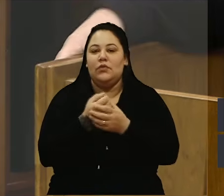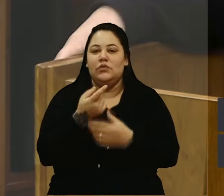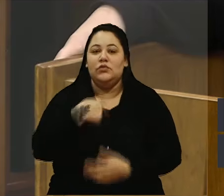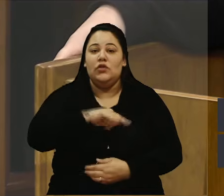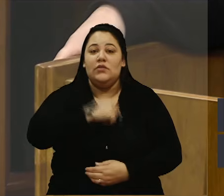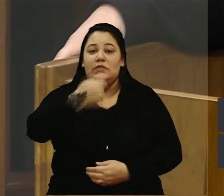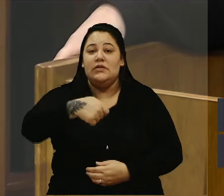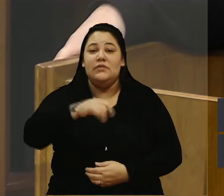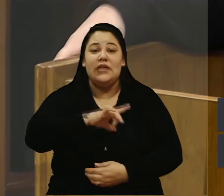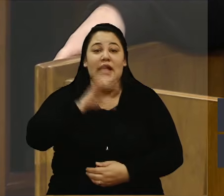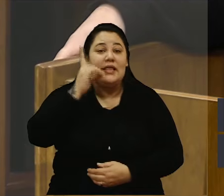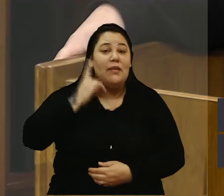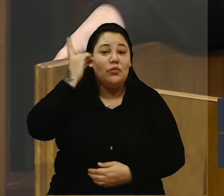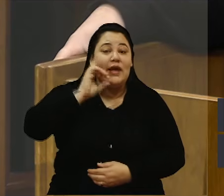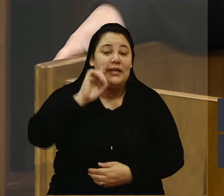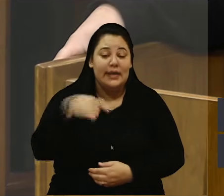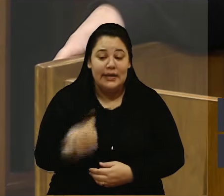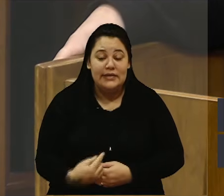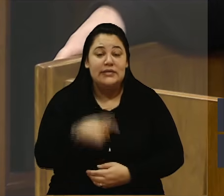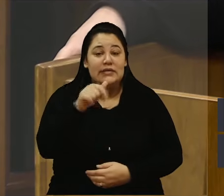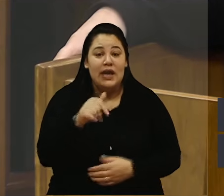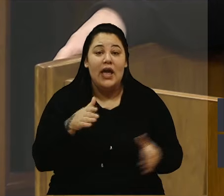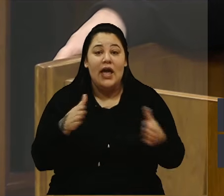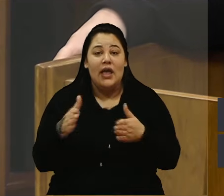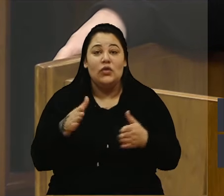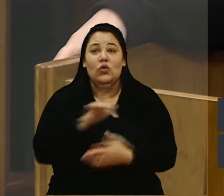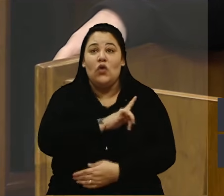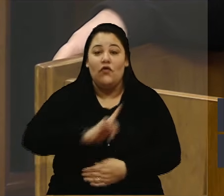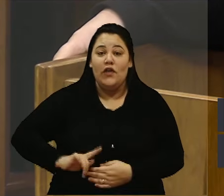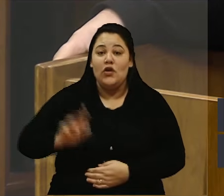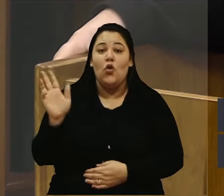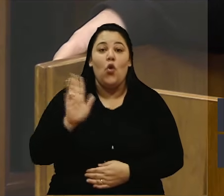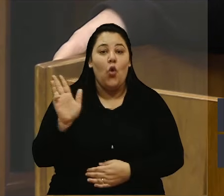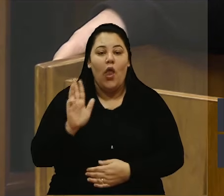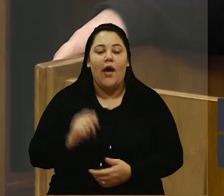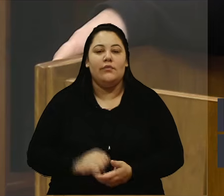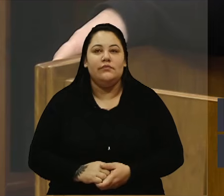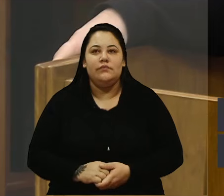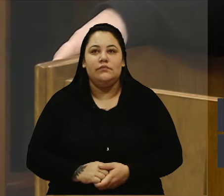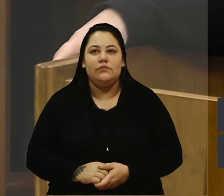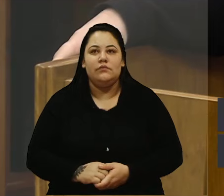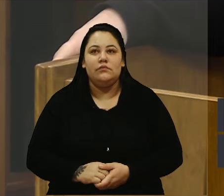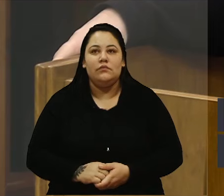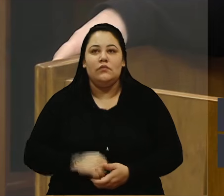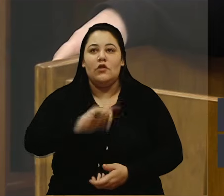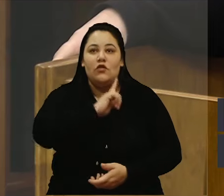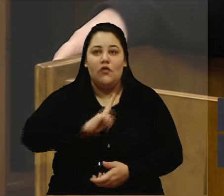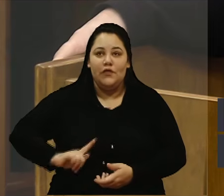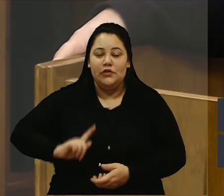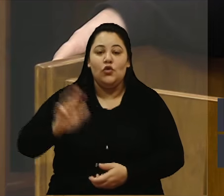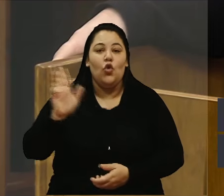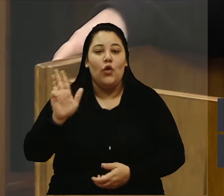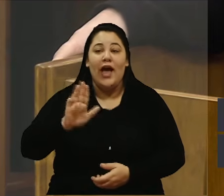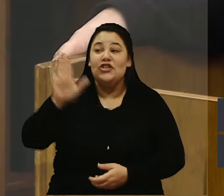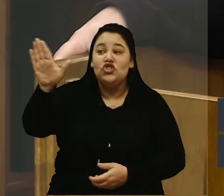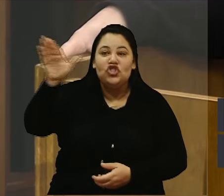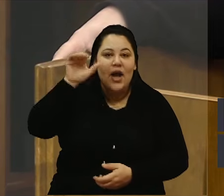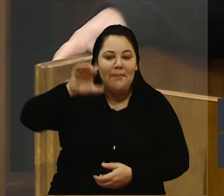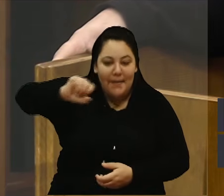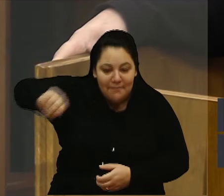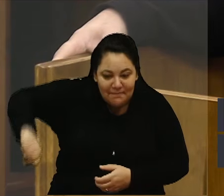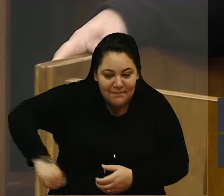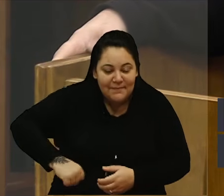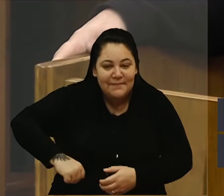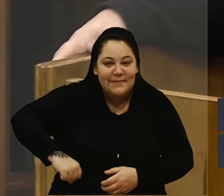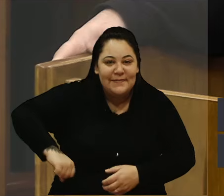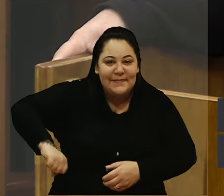deputada Denise, que é do PT, que é do governo Lula. Declaração de líder. Segue declaração de que líder, é do bancada governo do Lula, PDT, vereador pega a Rafael Denise Bueno. pelo braço e vai lá no